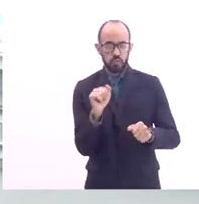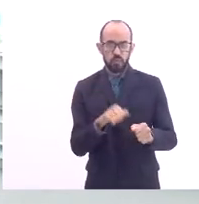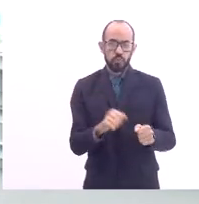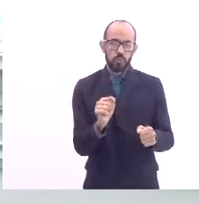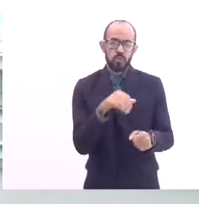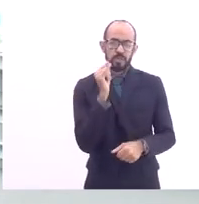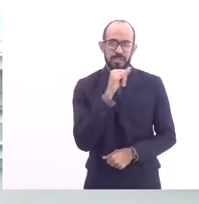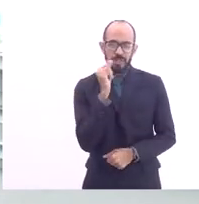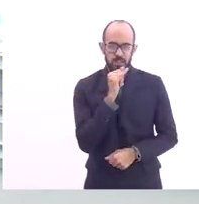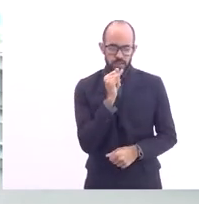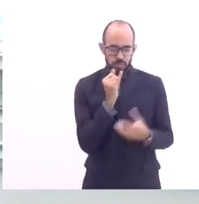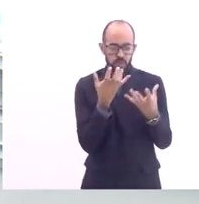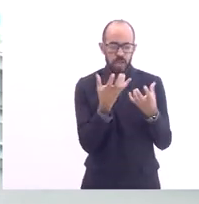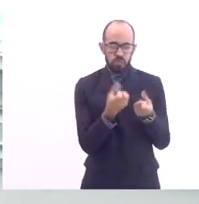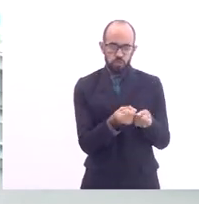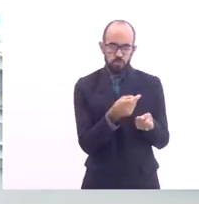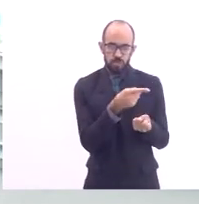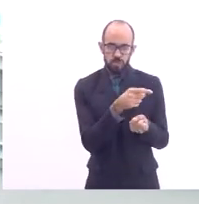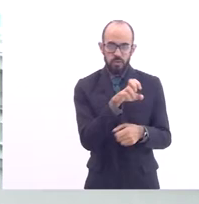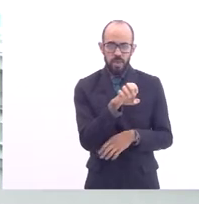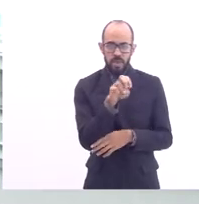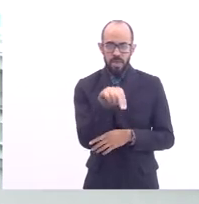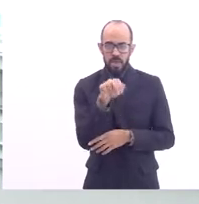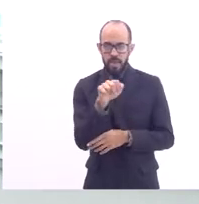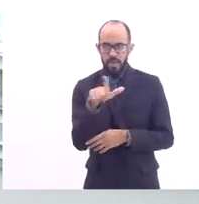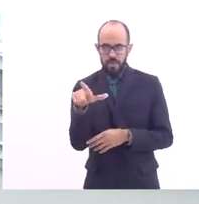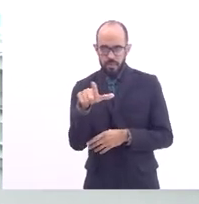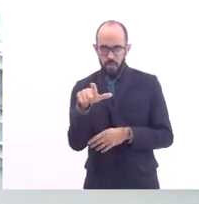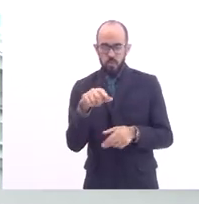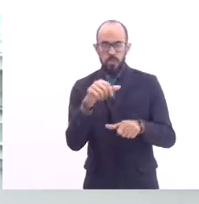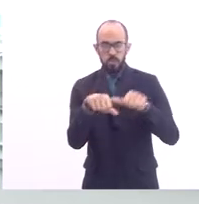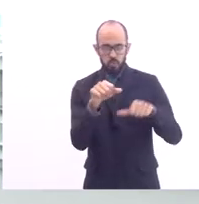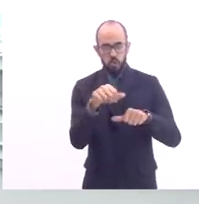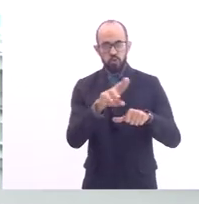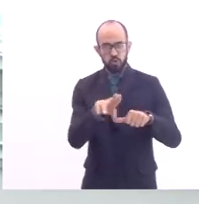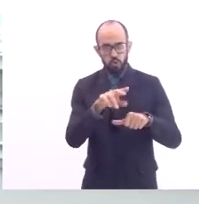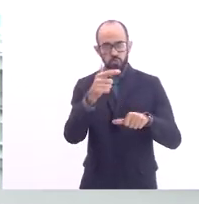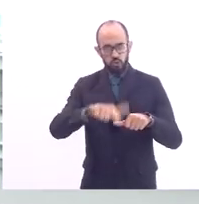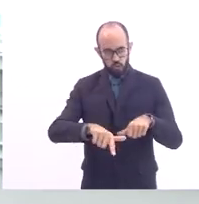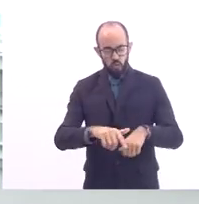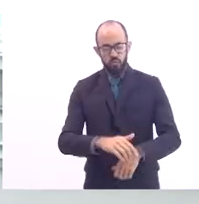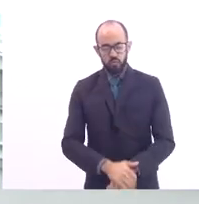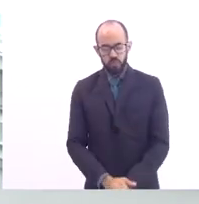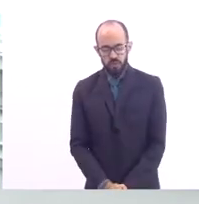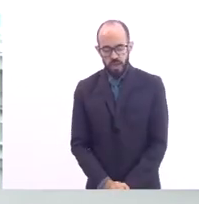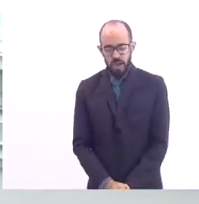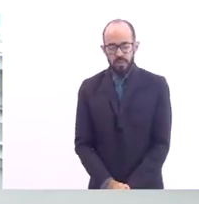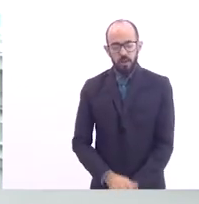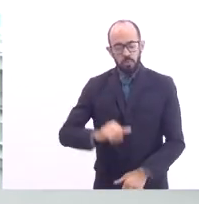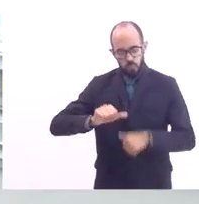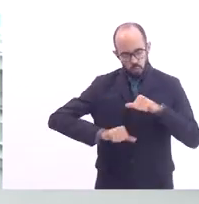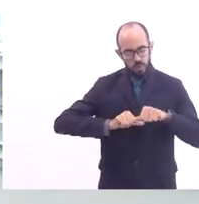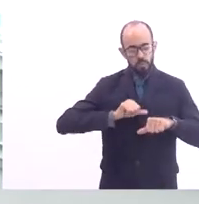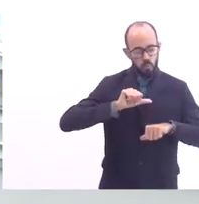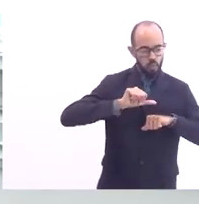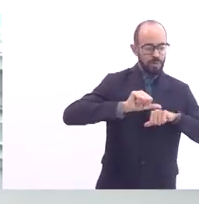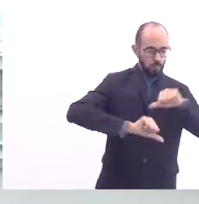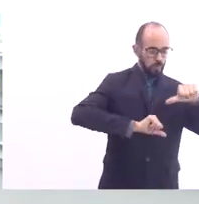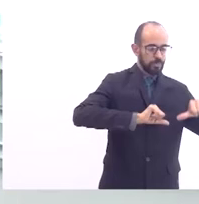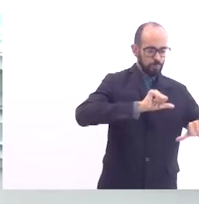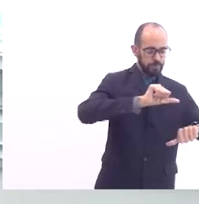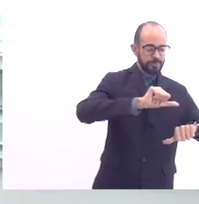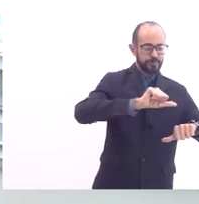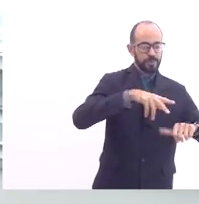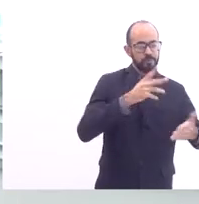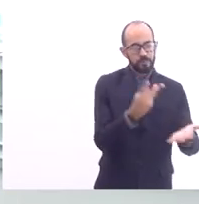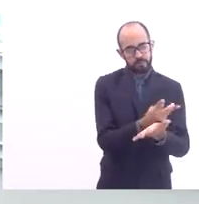dos italianos, que é a Enel, e muda de nome outra vez. Ou seja, uma mudança sequencial de nomes. O fato